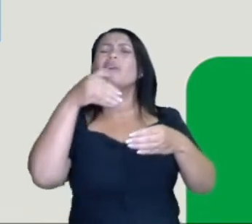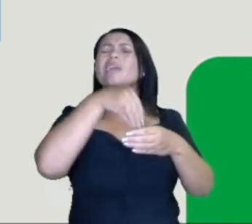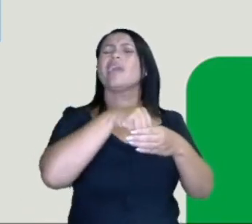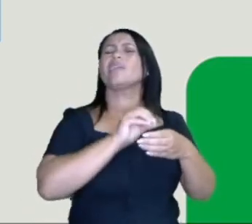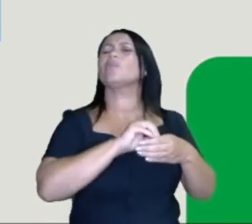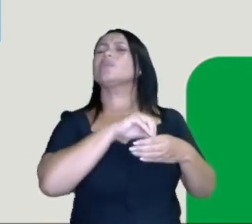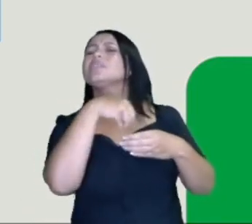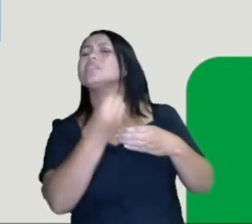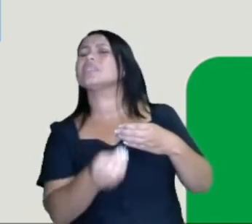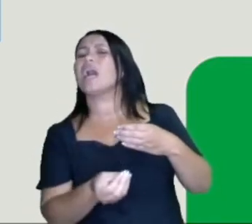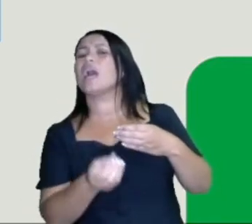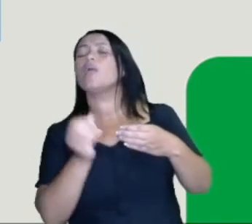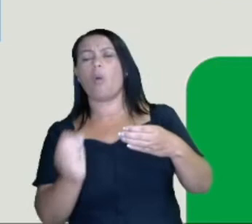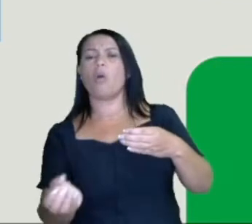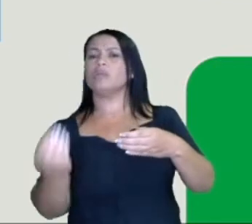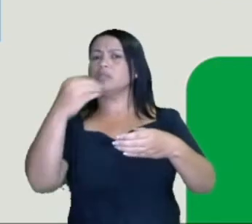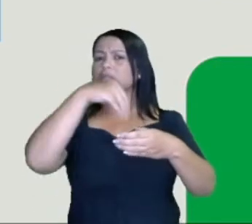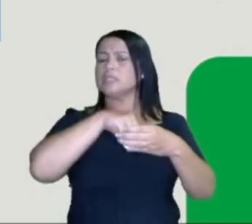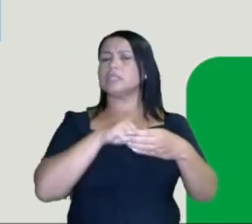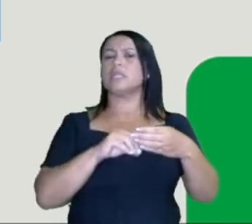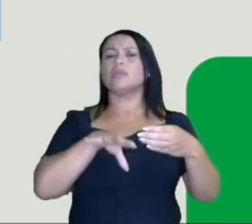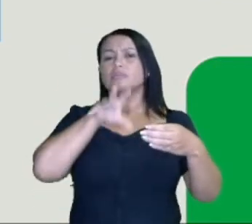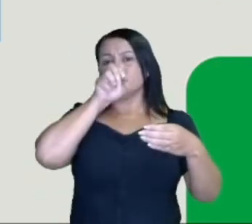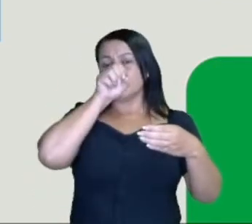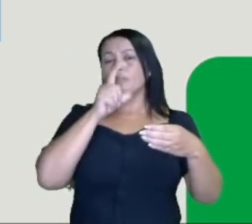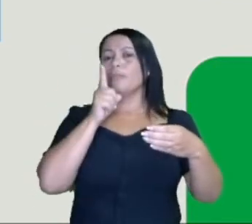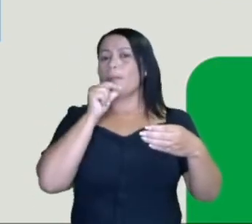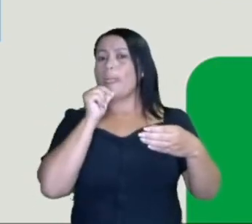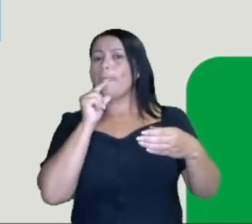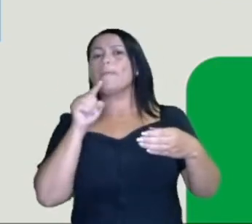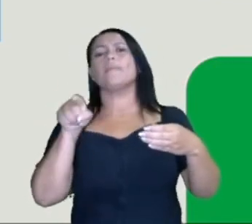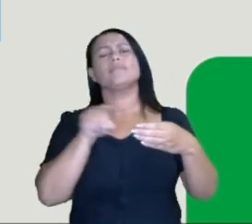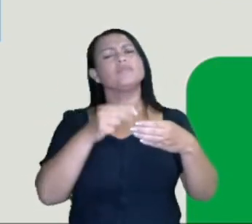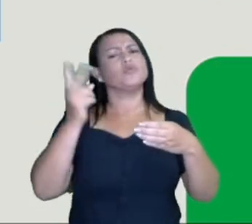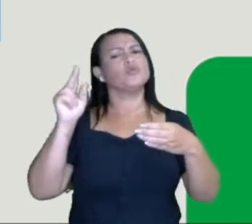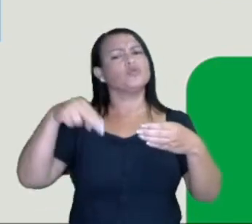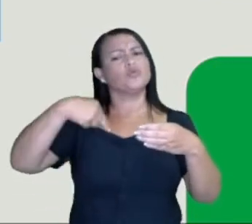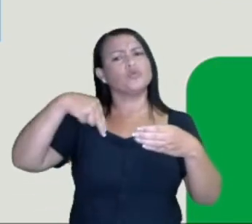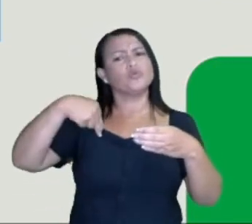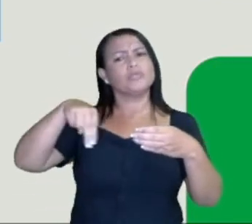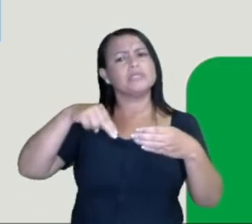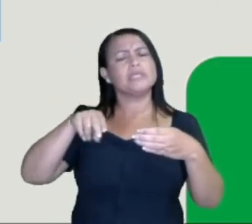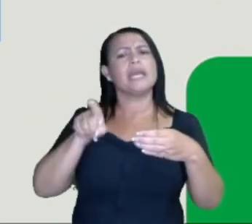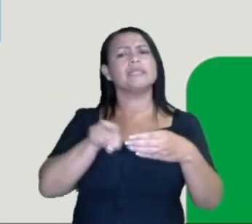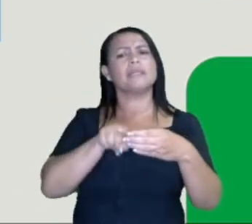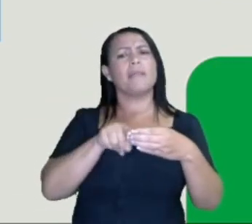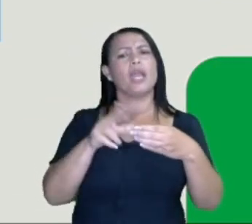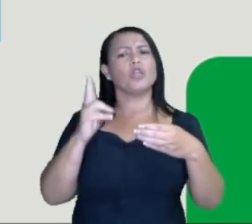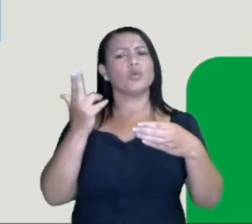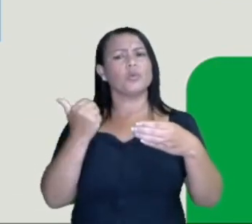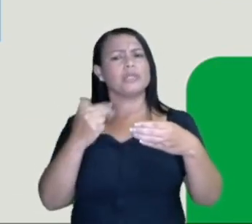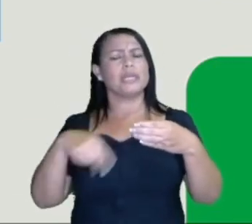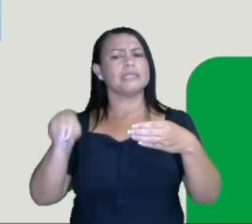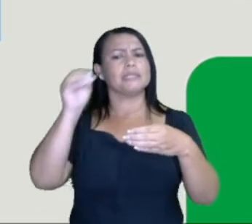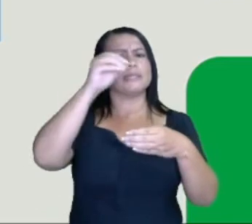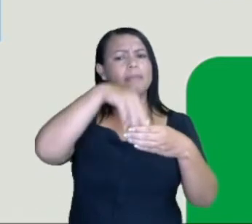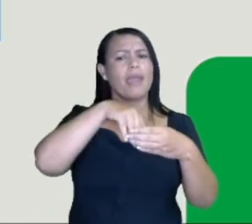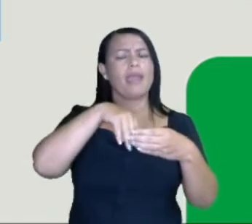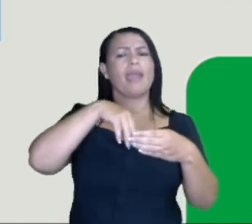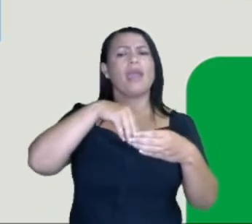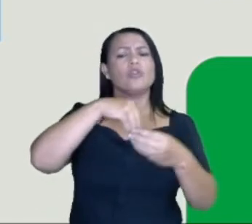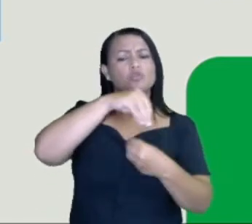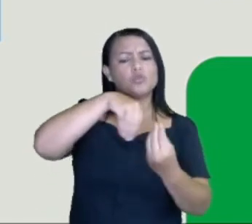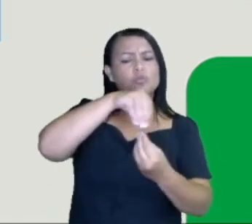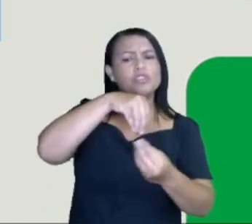professor? Pode entrar oxigênio, água, nutrientes, diversas substâncias passam pela célula.